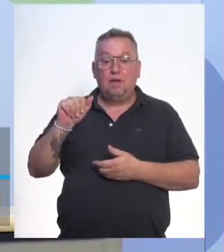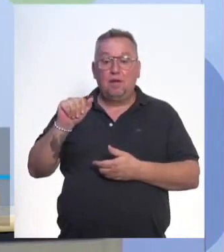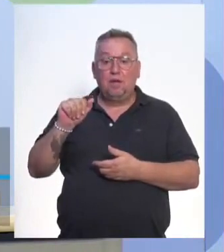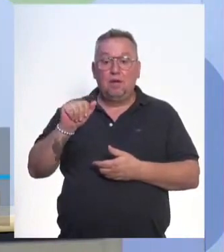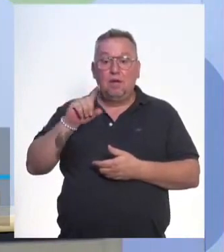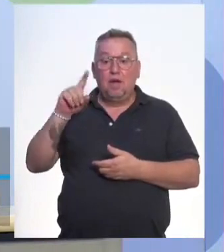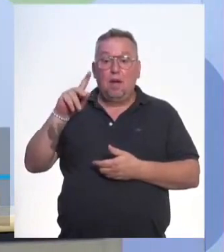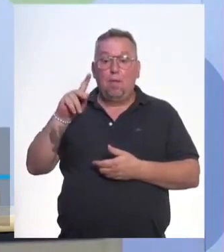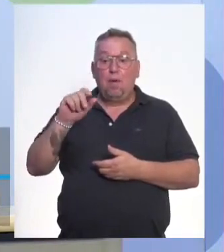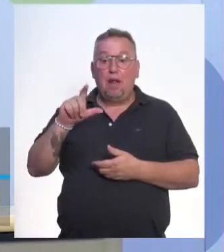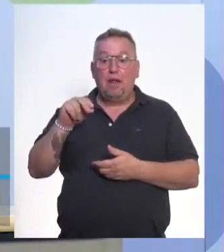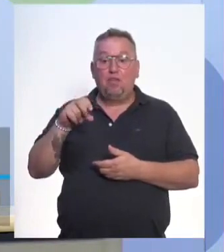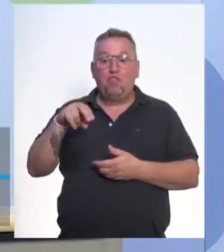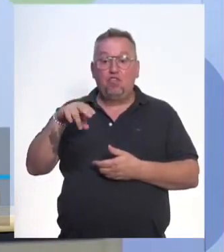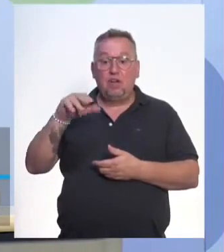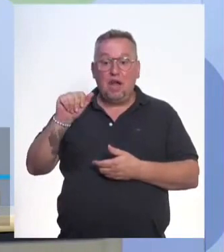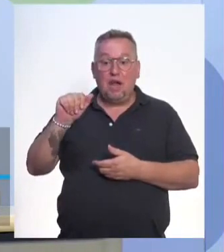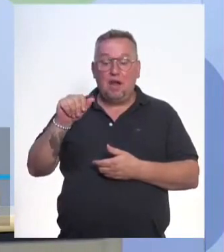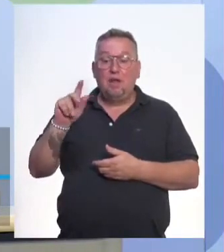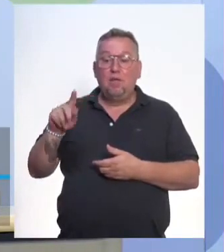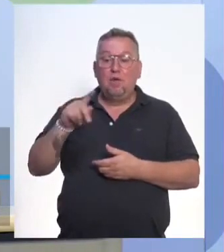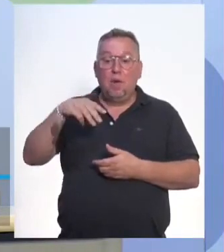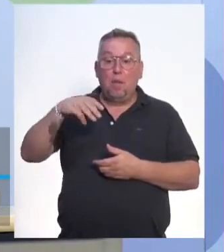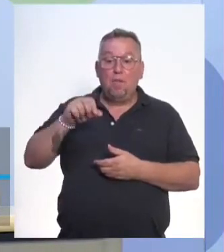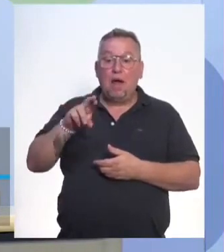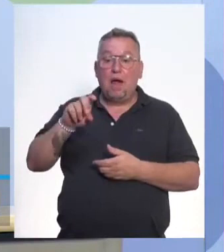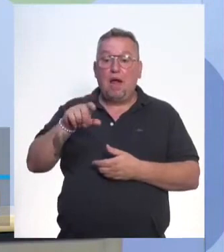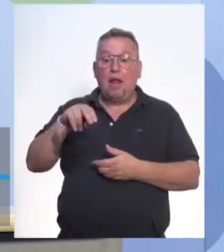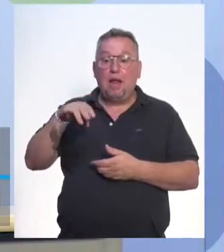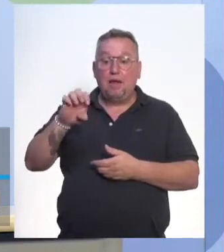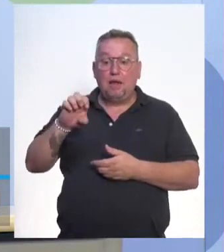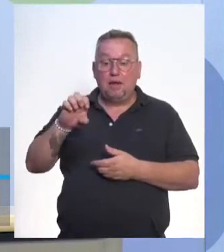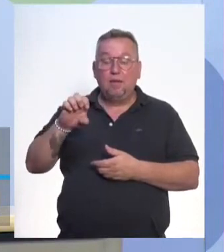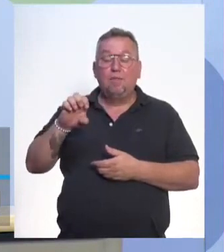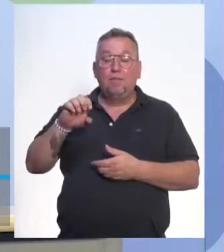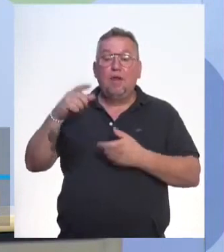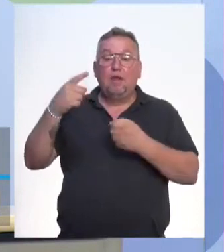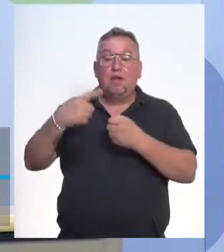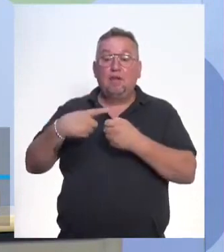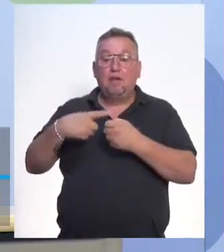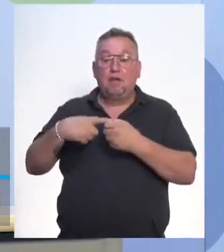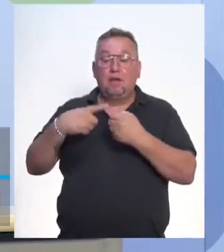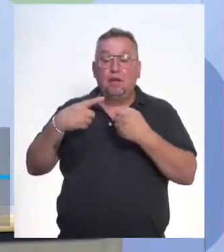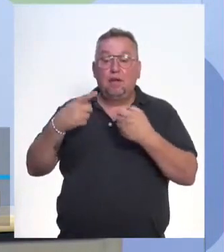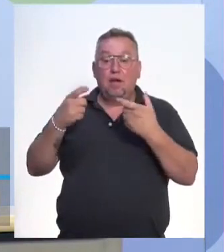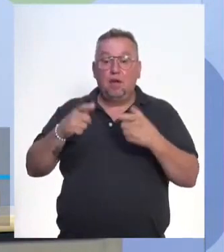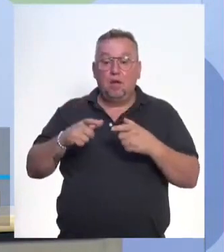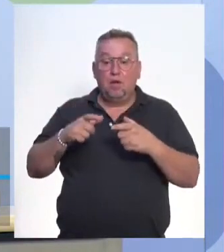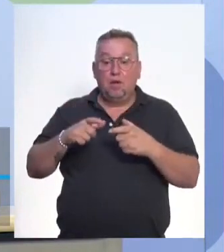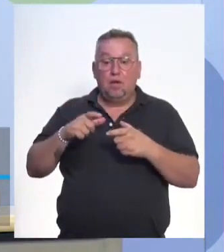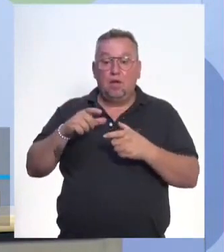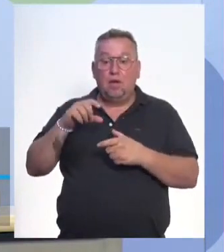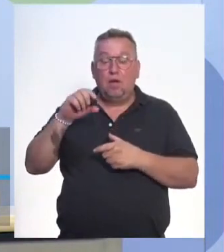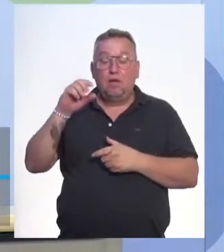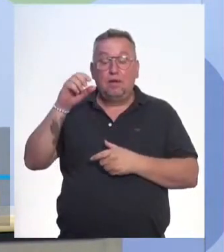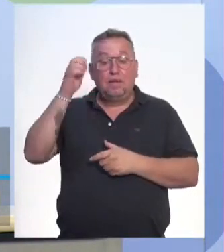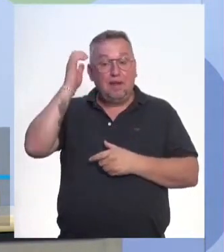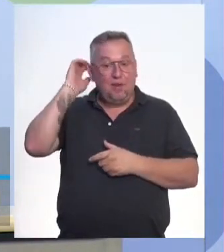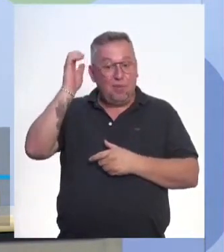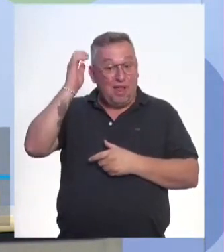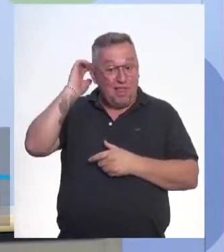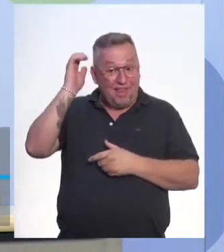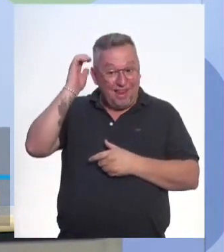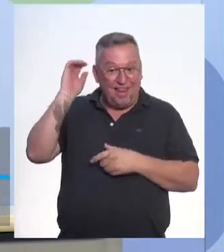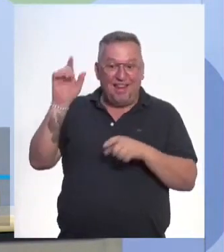de Palestina. A professora Marlene, da Escola Carlina Caçapava de Melo, lá de Santo André.